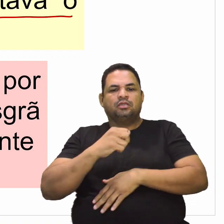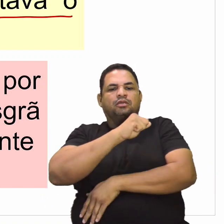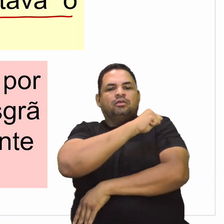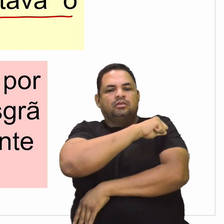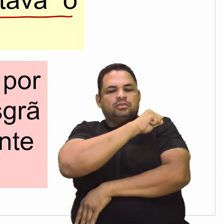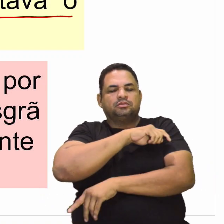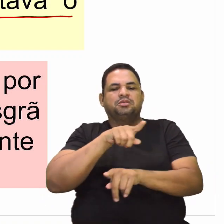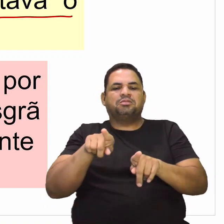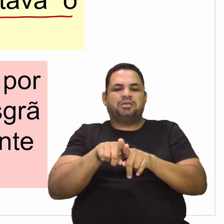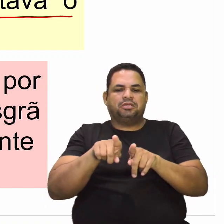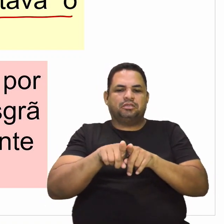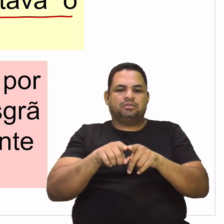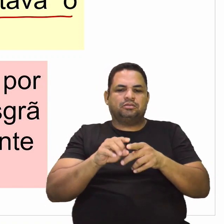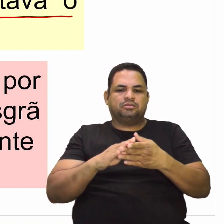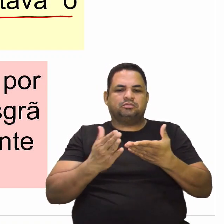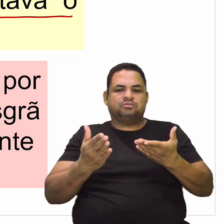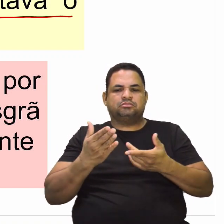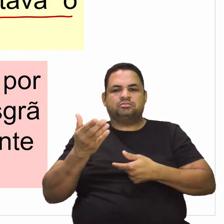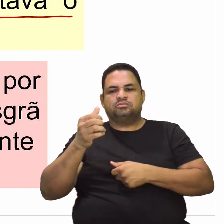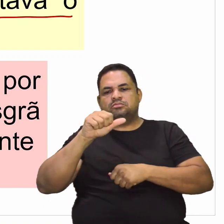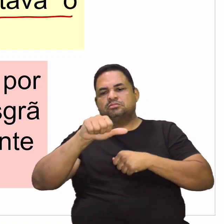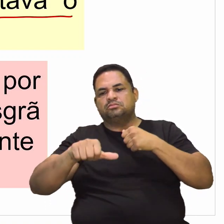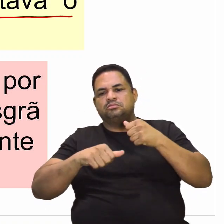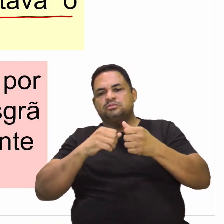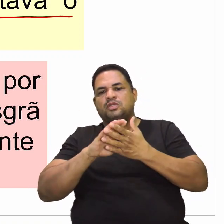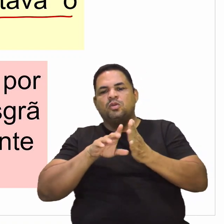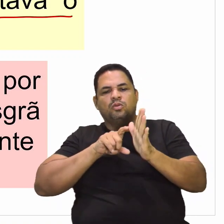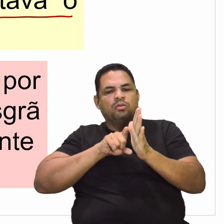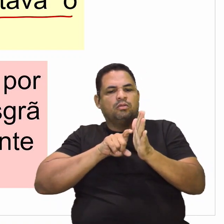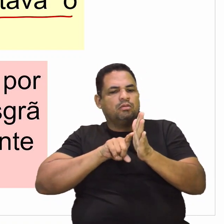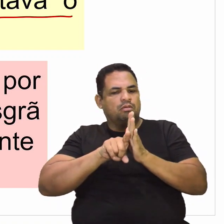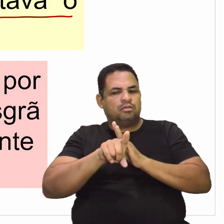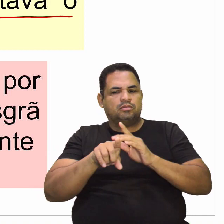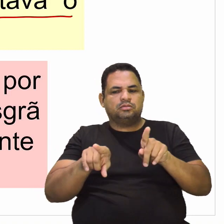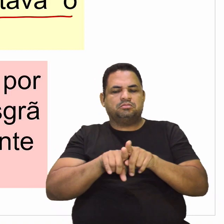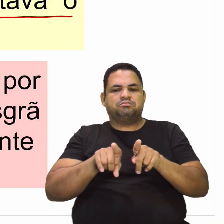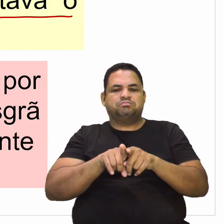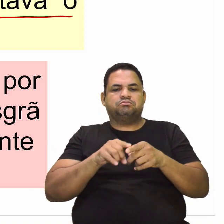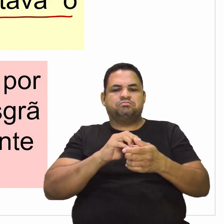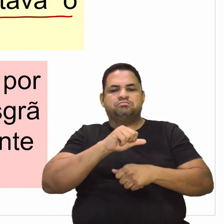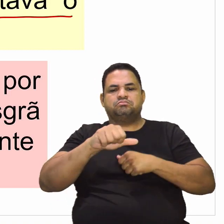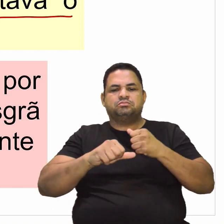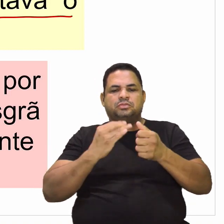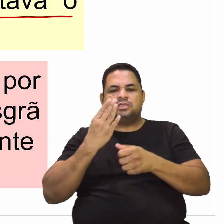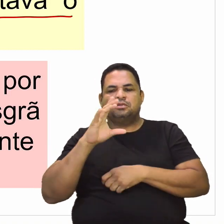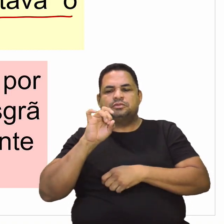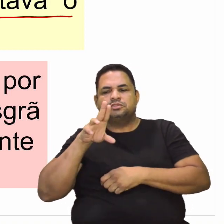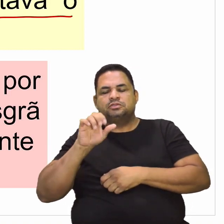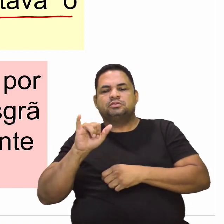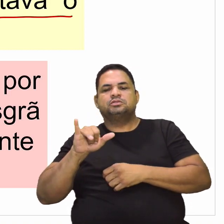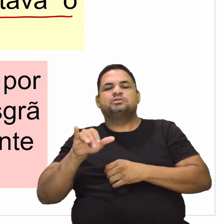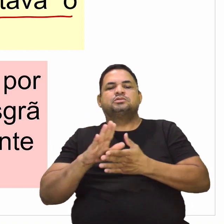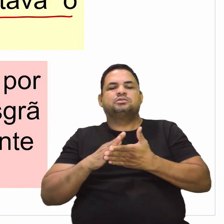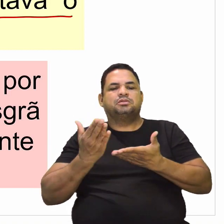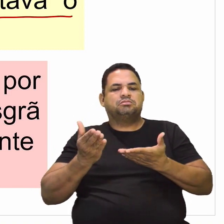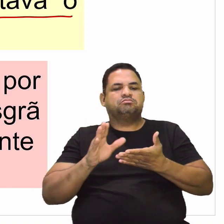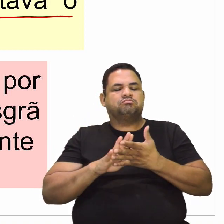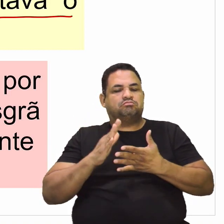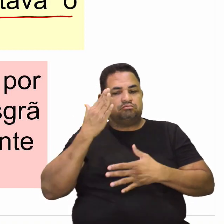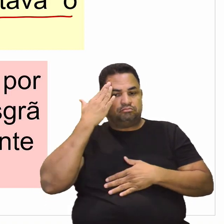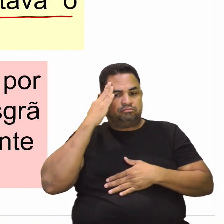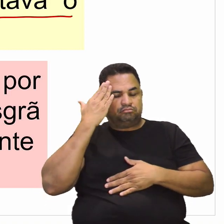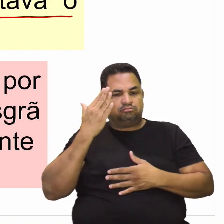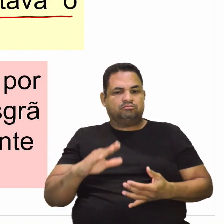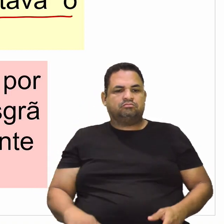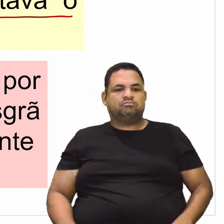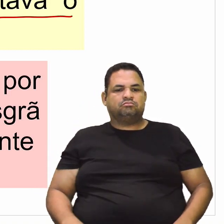ser a corte. Vai mudar para Cacoal, lá vai ser a corte. Vai mudar para Cabixi, lá vai ser a corte. Tu entendeu?